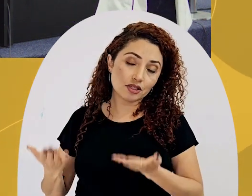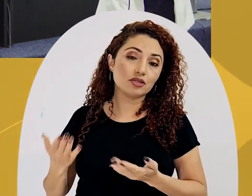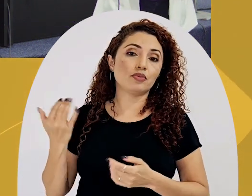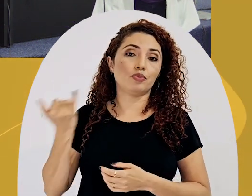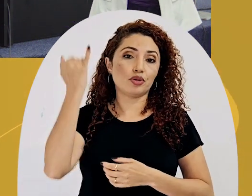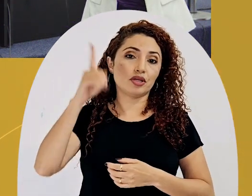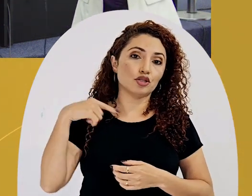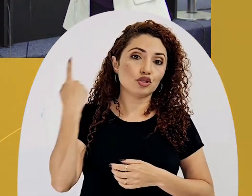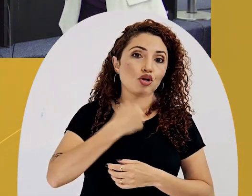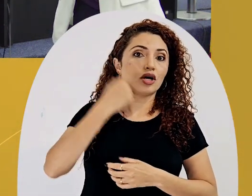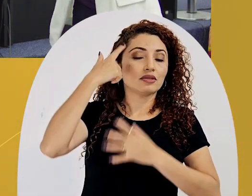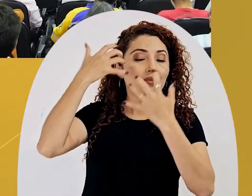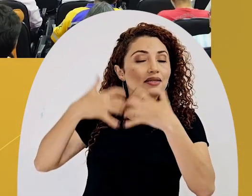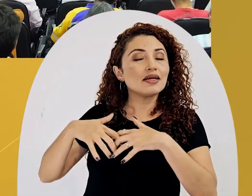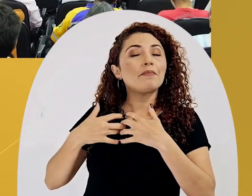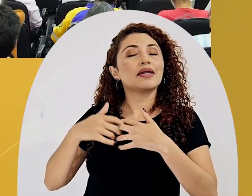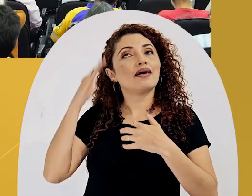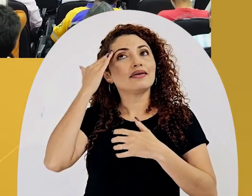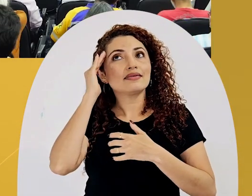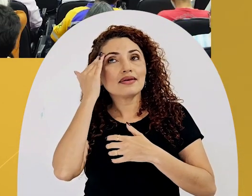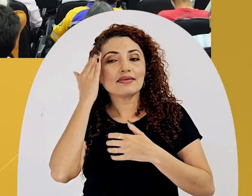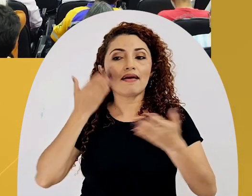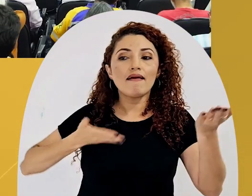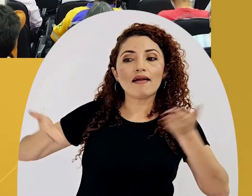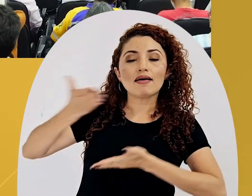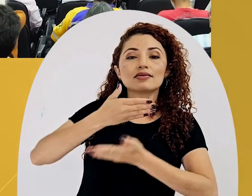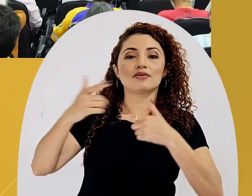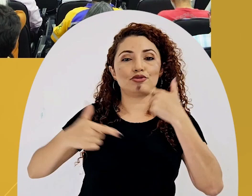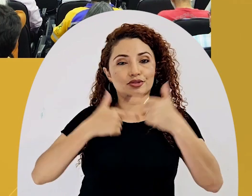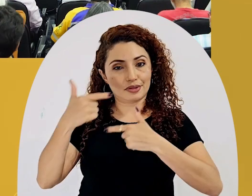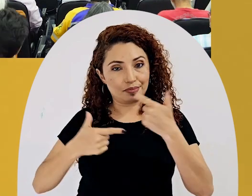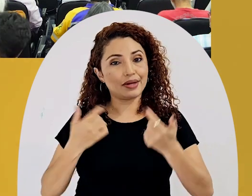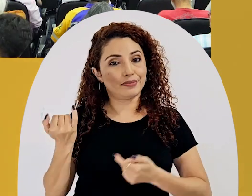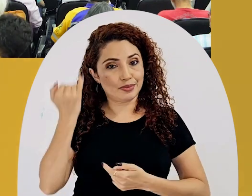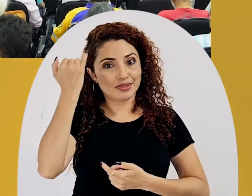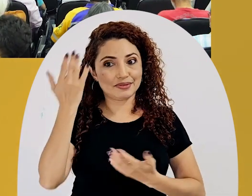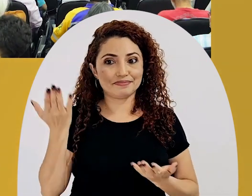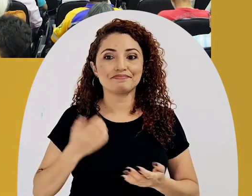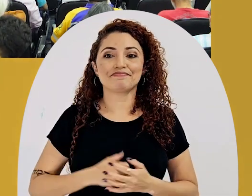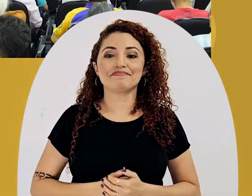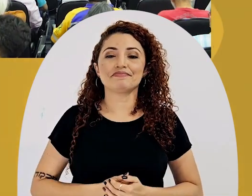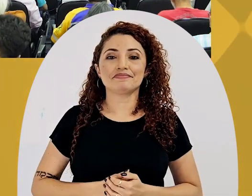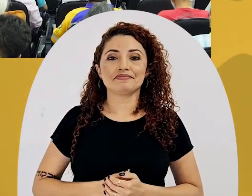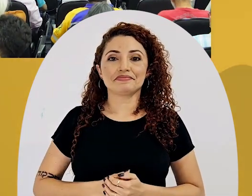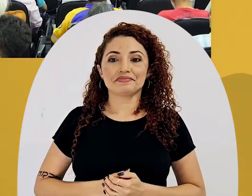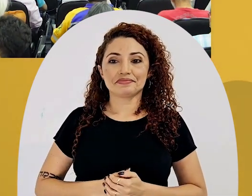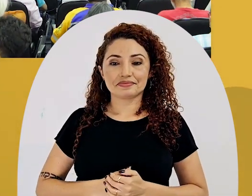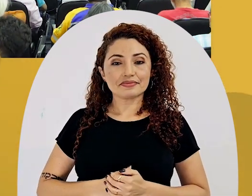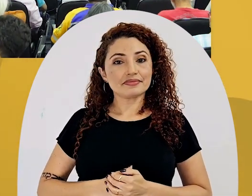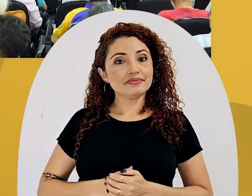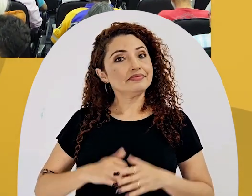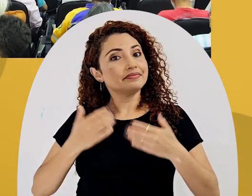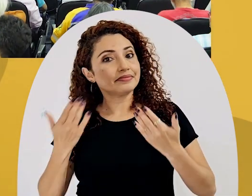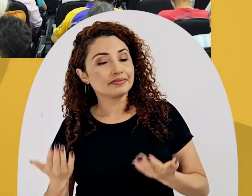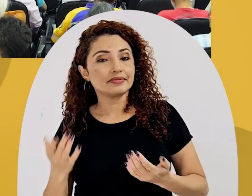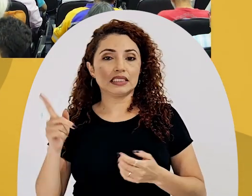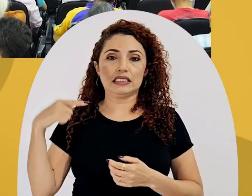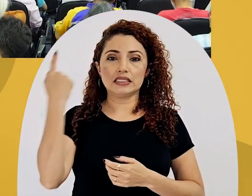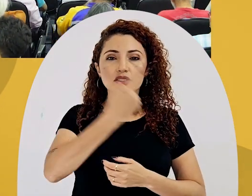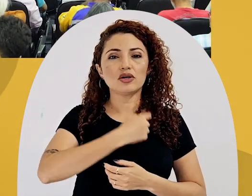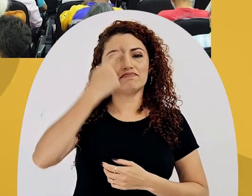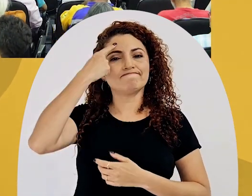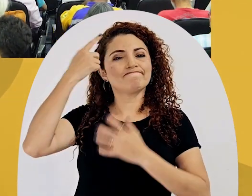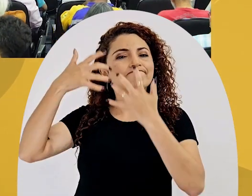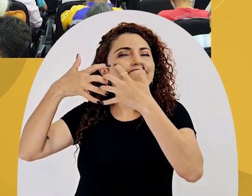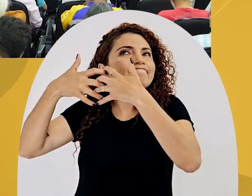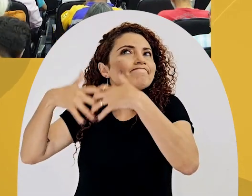nossos trabalhos. E aí, só para a gente fazer uma reflexão, pensando um pouco do que a